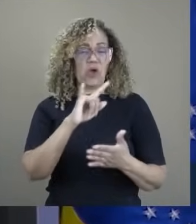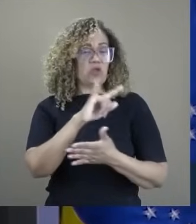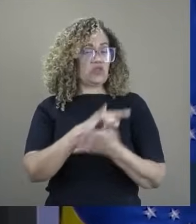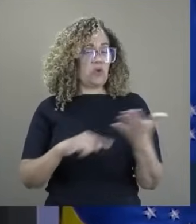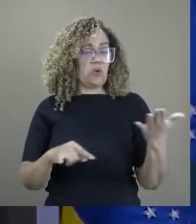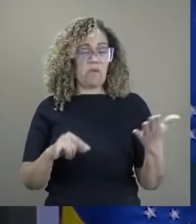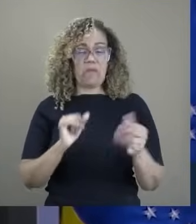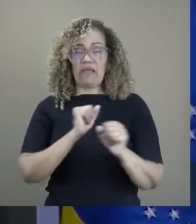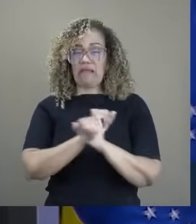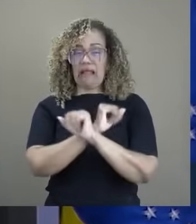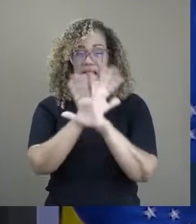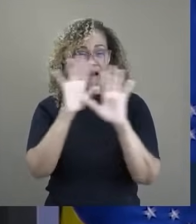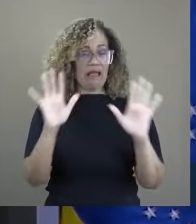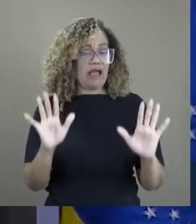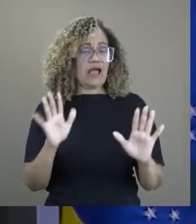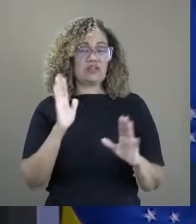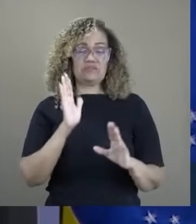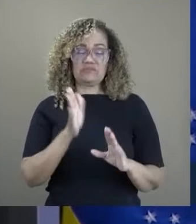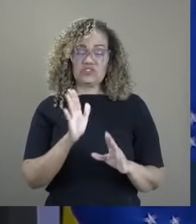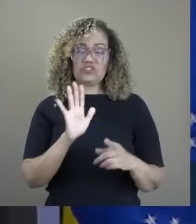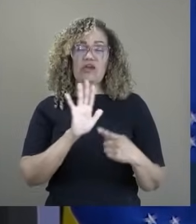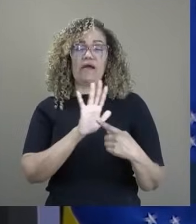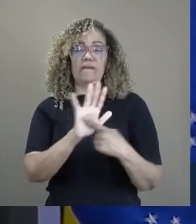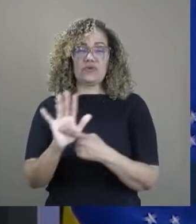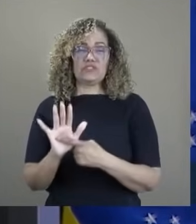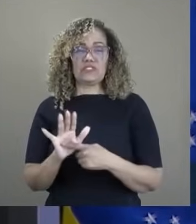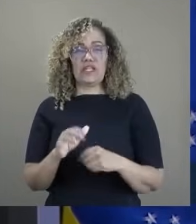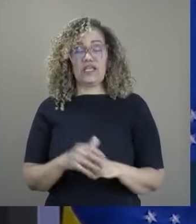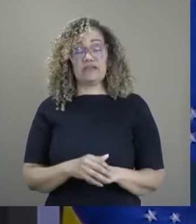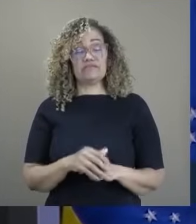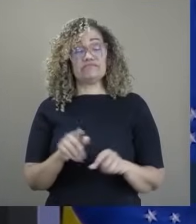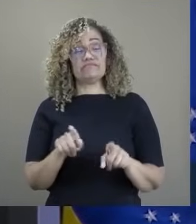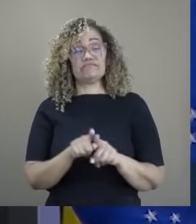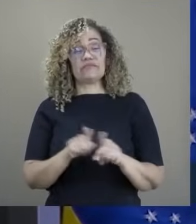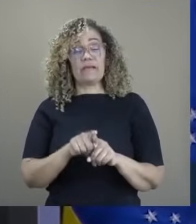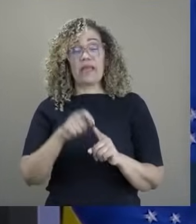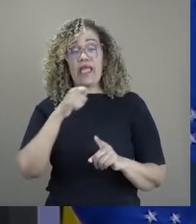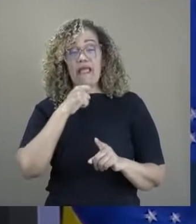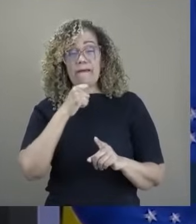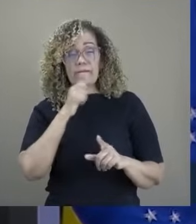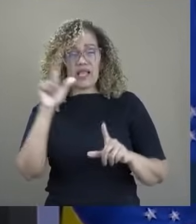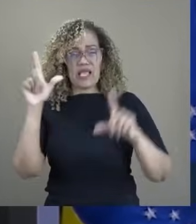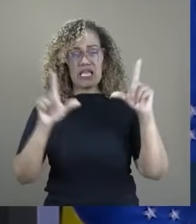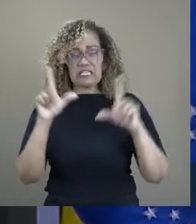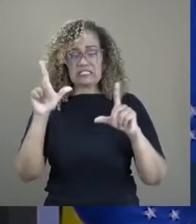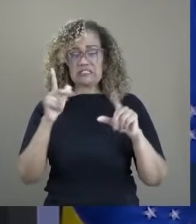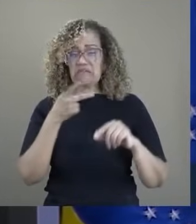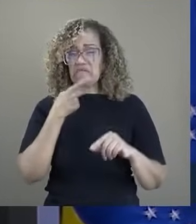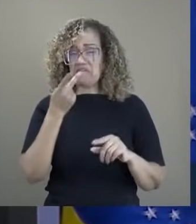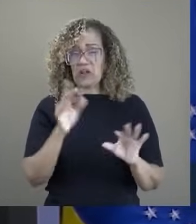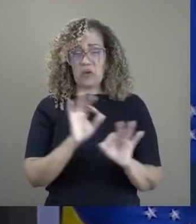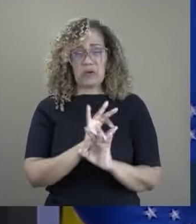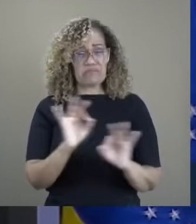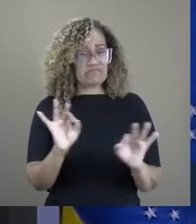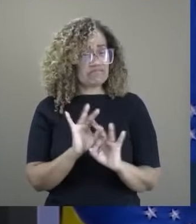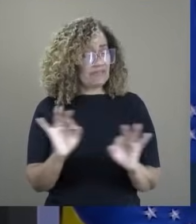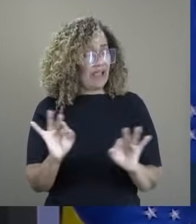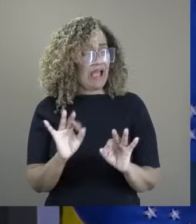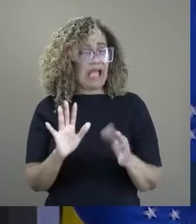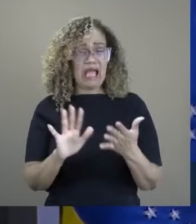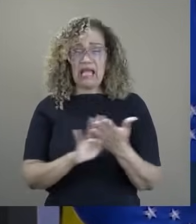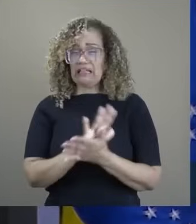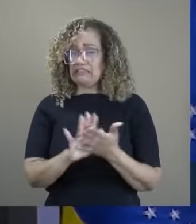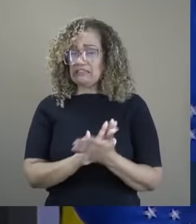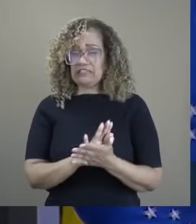Transparência seria a imprensa após a operação não disse nada que não tem nada de ilícito